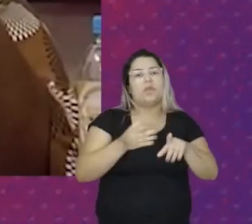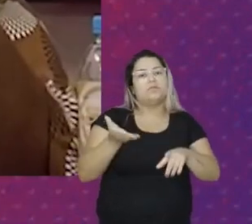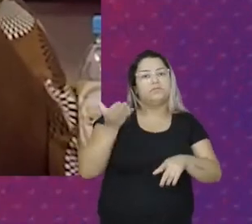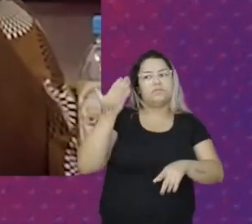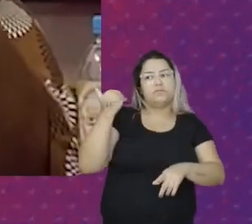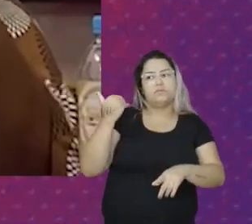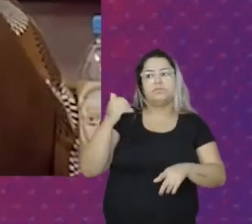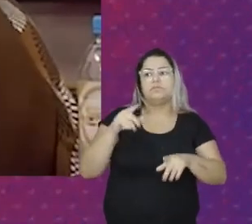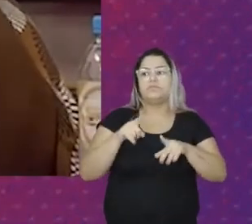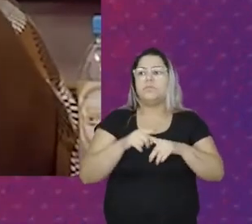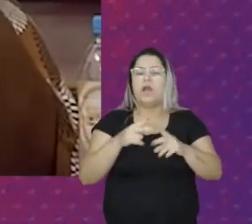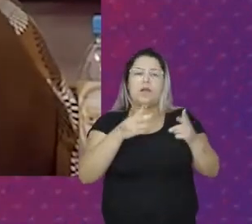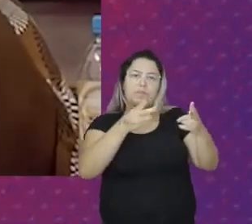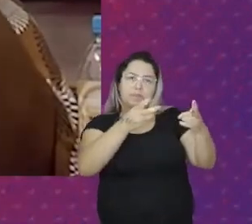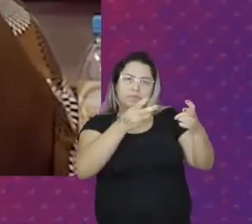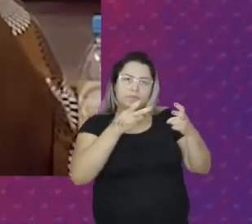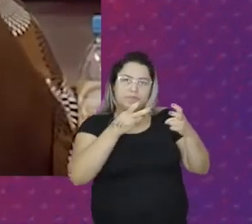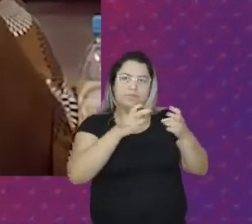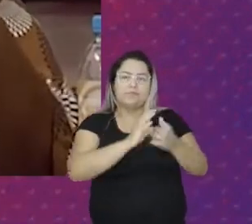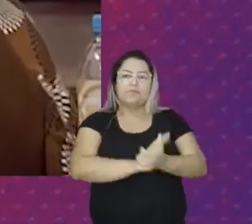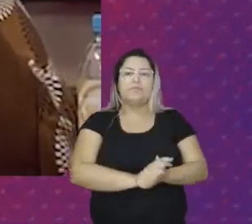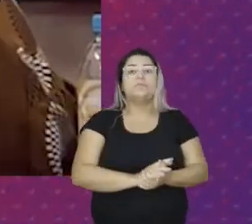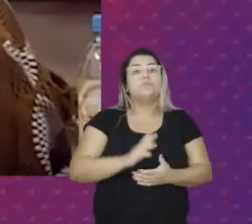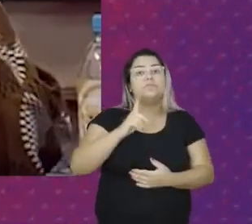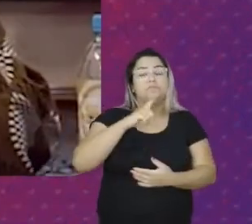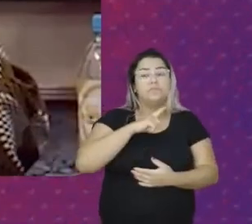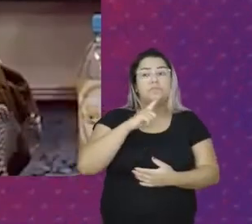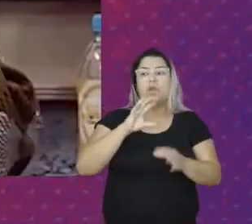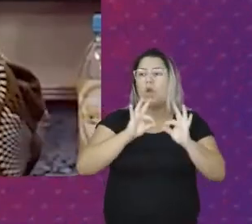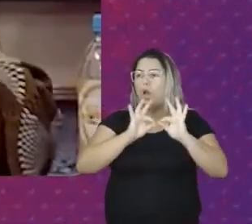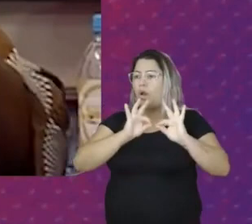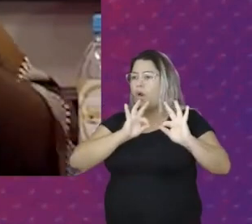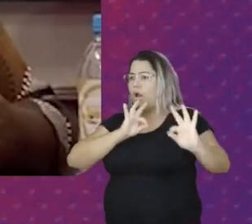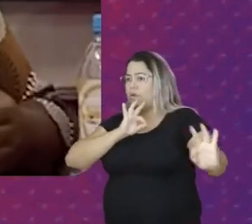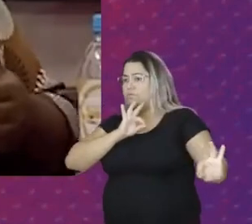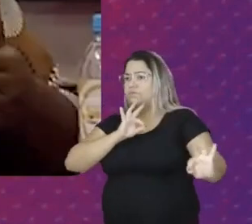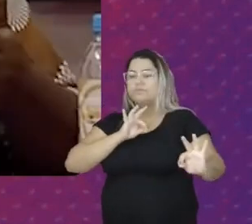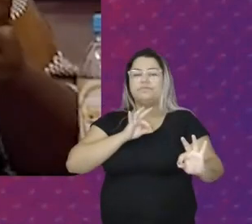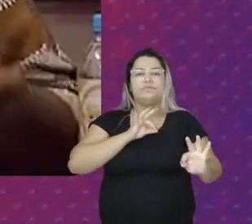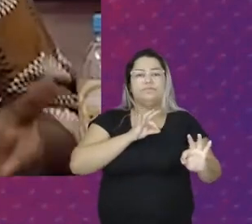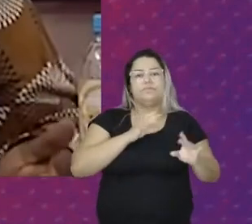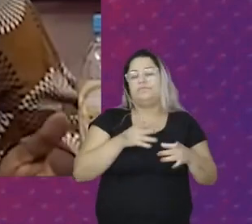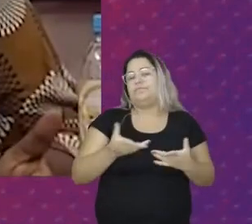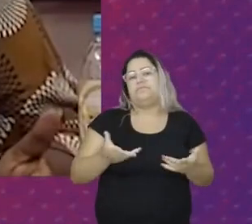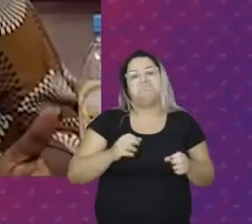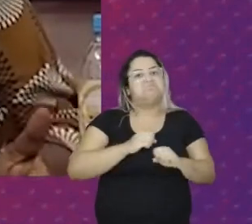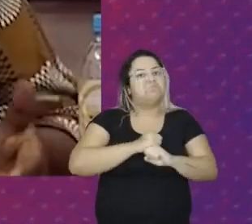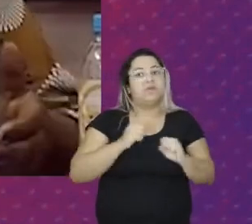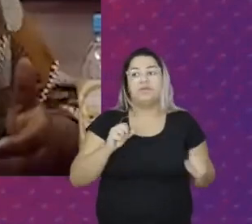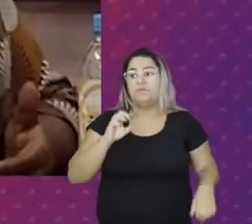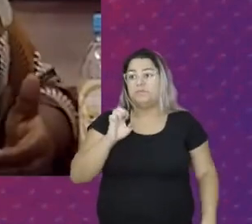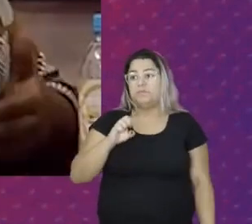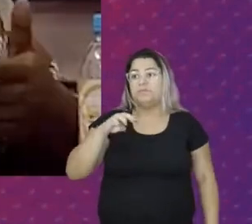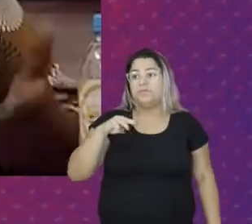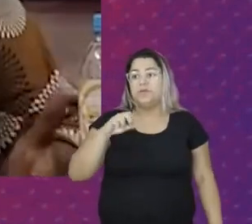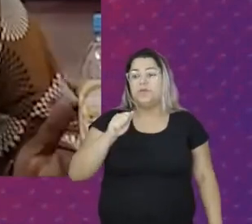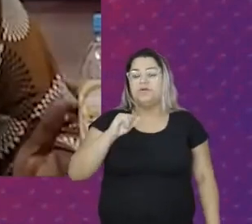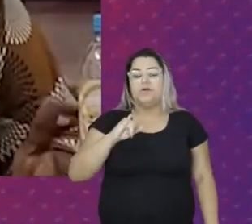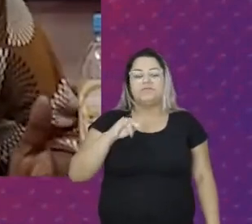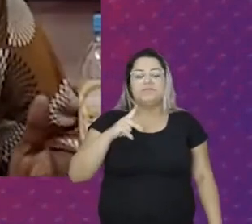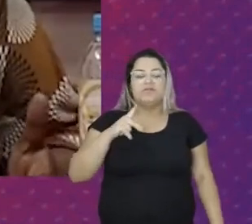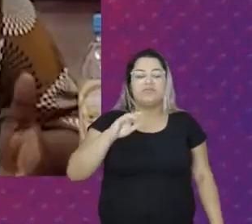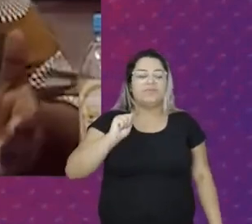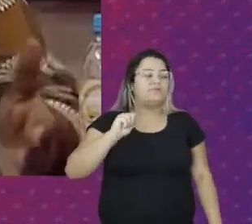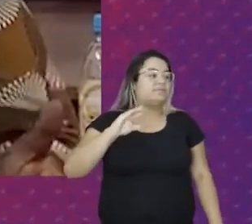época já percebiam, né? E já viam a distância, ou seja, não é possível ter emancipação para a